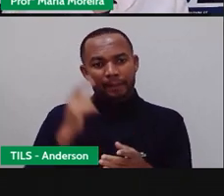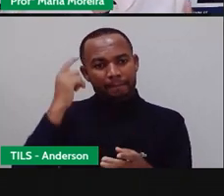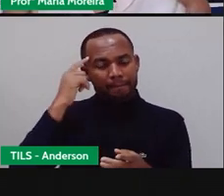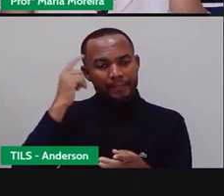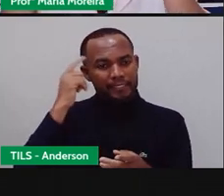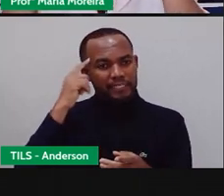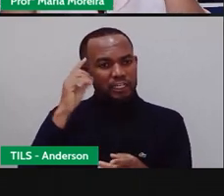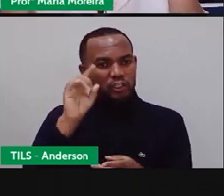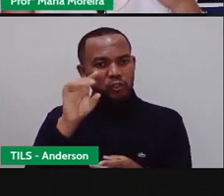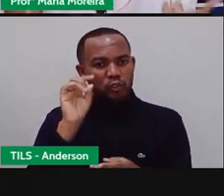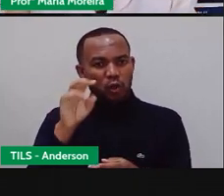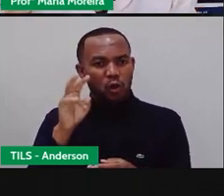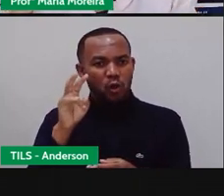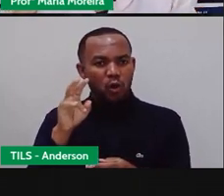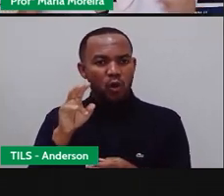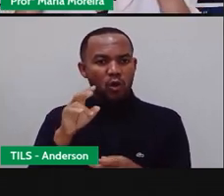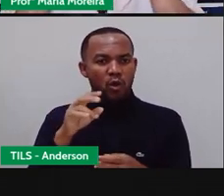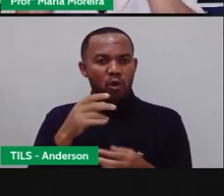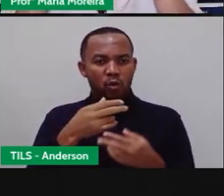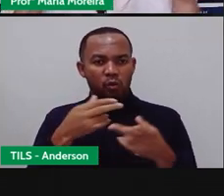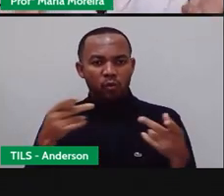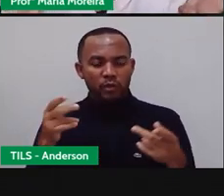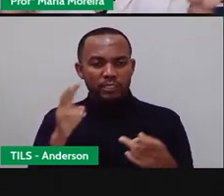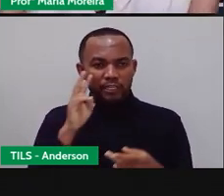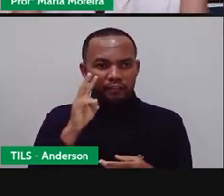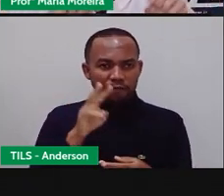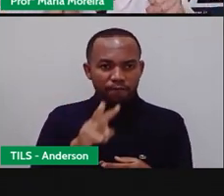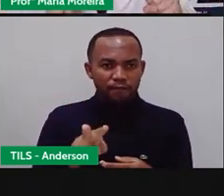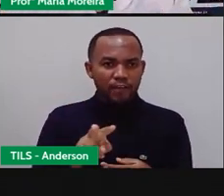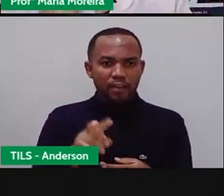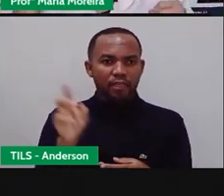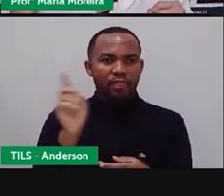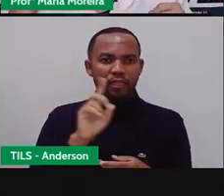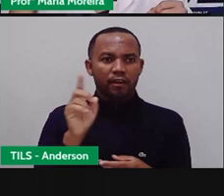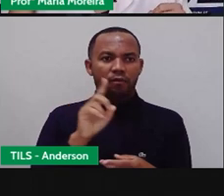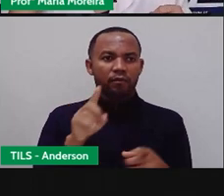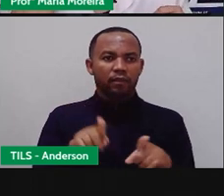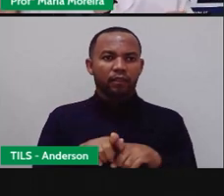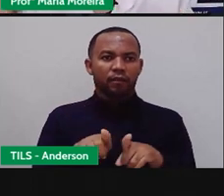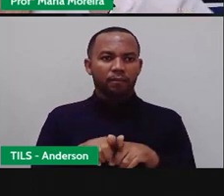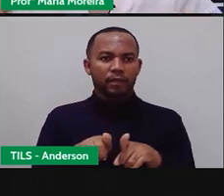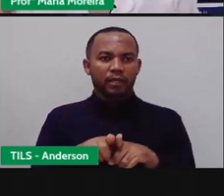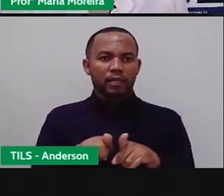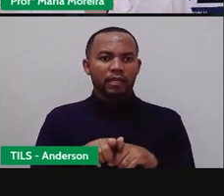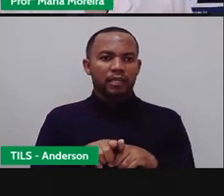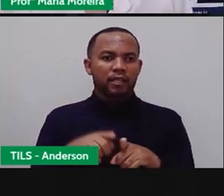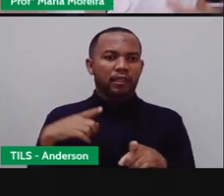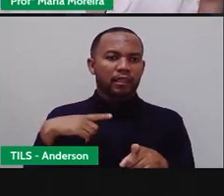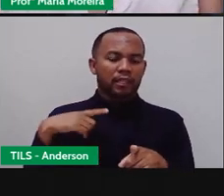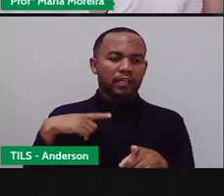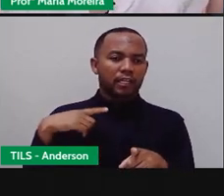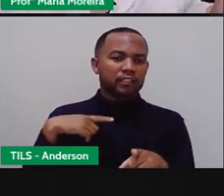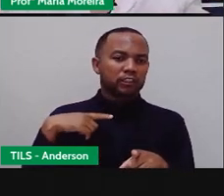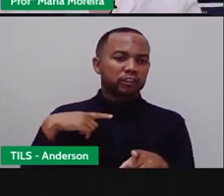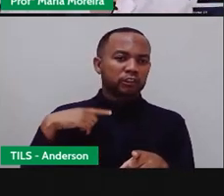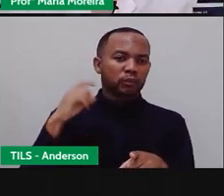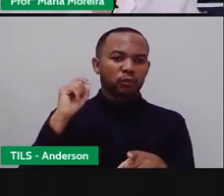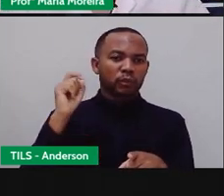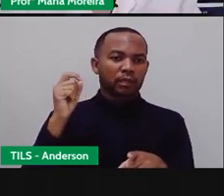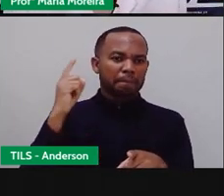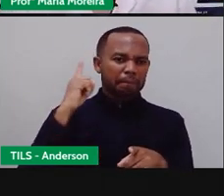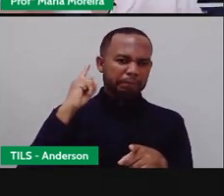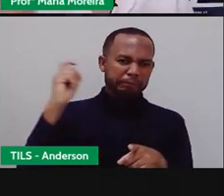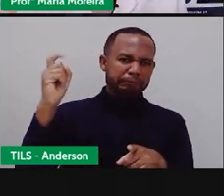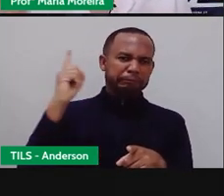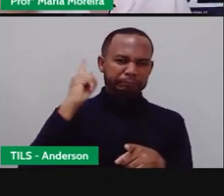inclusive já estudou aqui não foi isso sobre poluição visual que aquilo que a gente vê EA poluição o que sonora Então essas